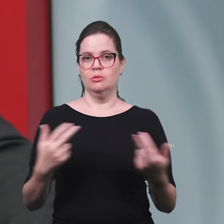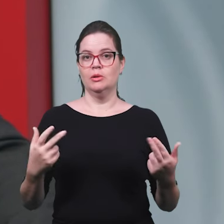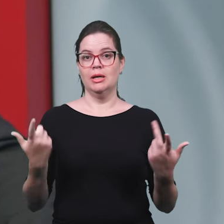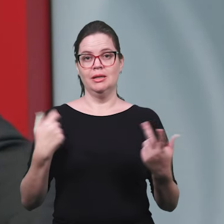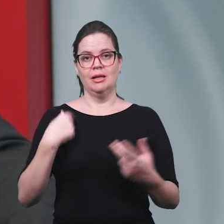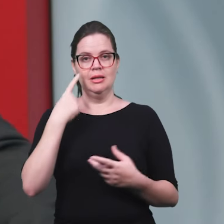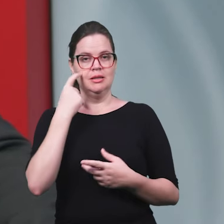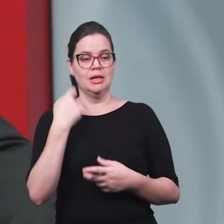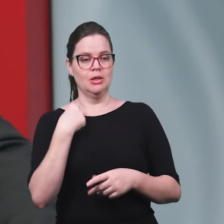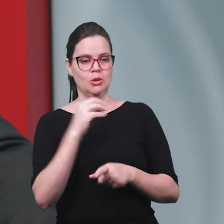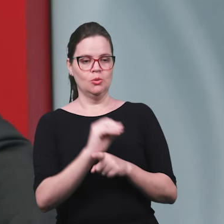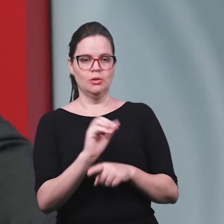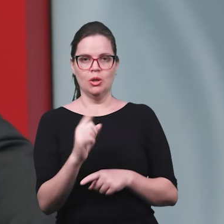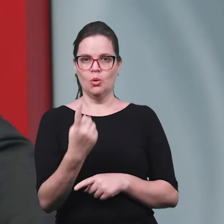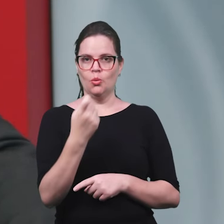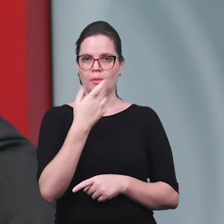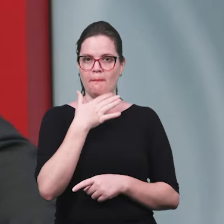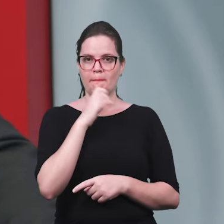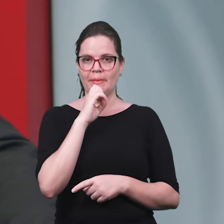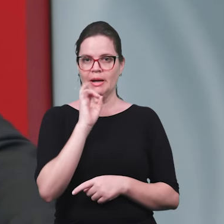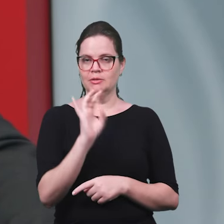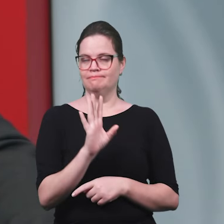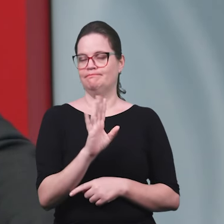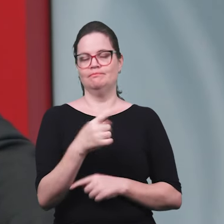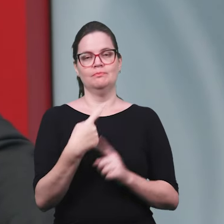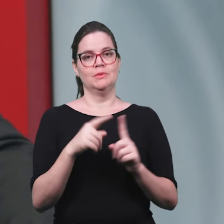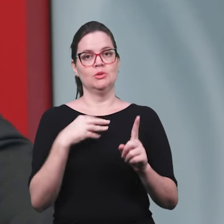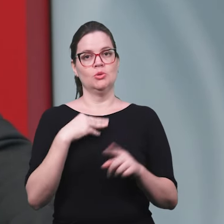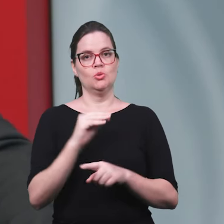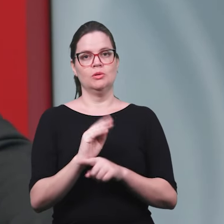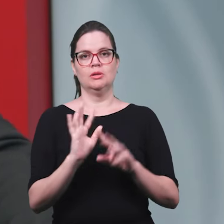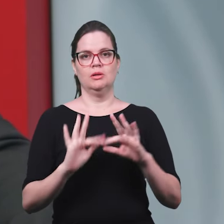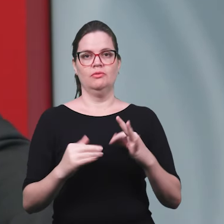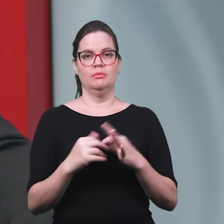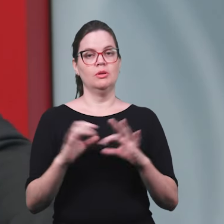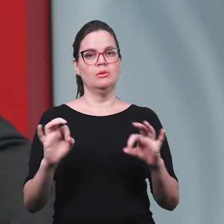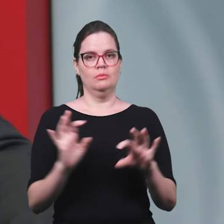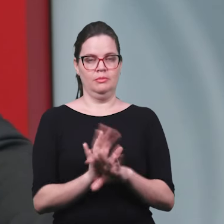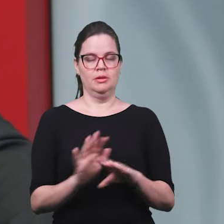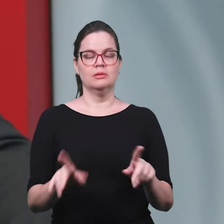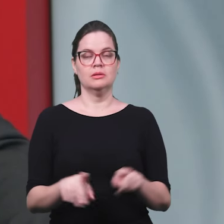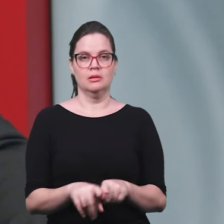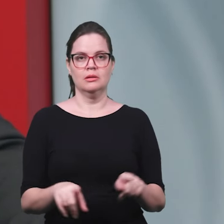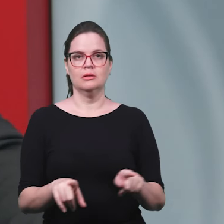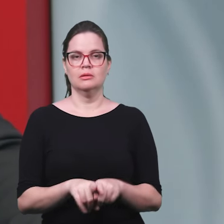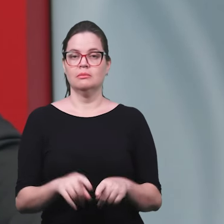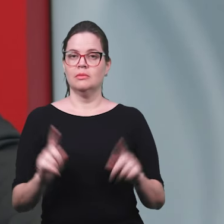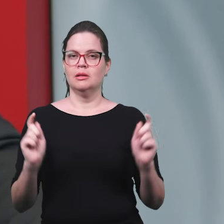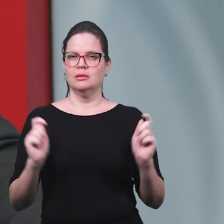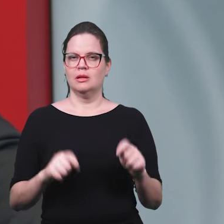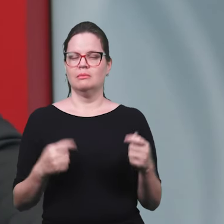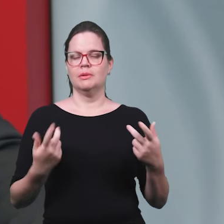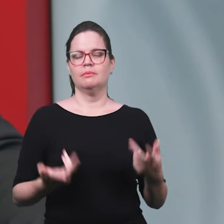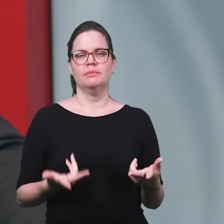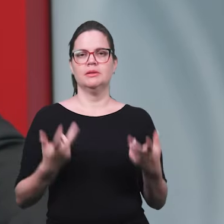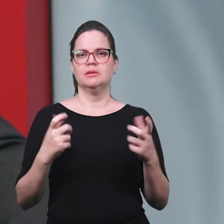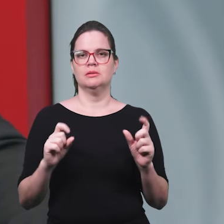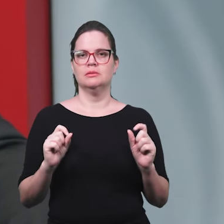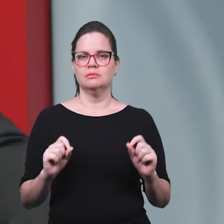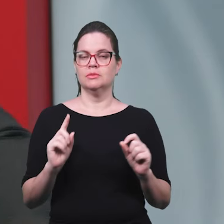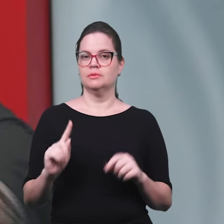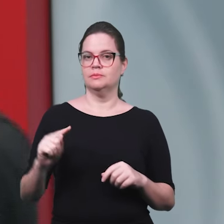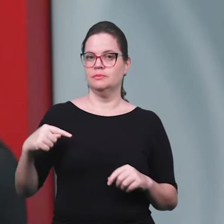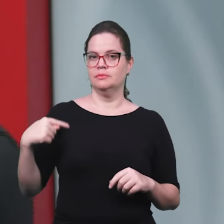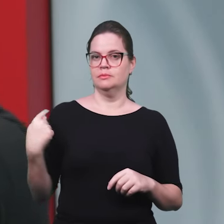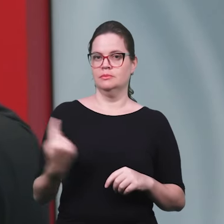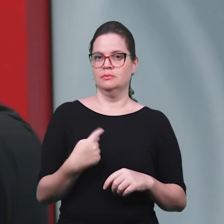cuida só do pai, ele cuida de toda a família. Ele cuida de toda a família, né? E perceba que